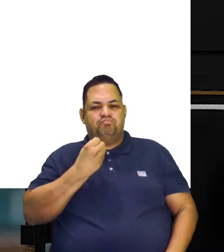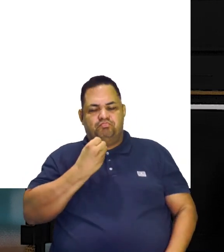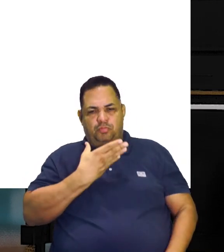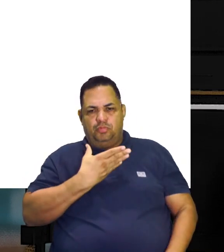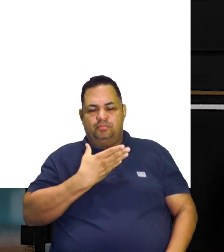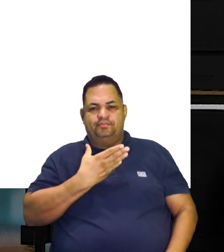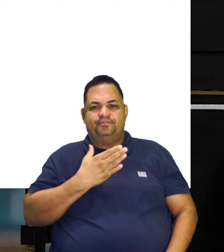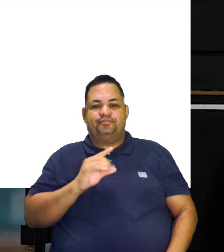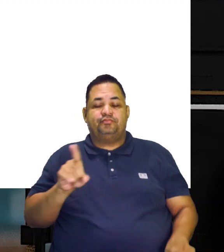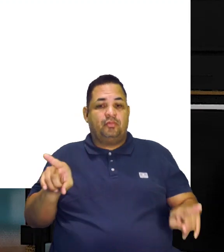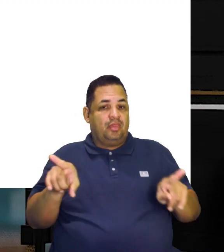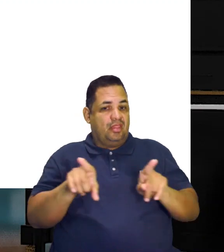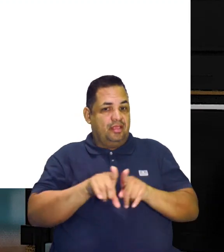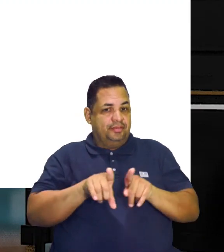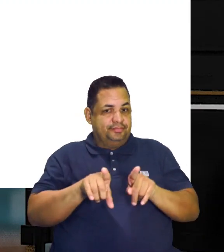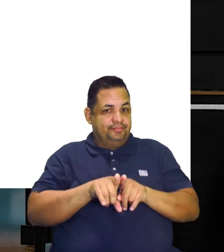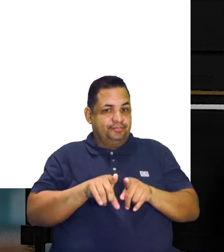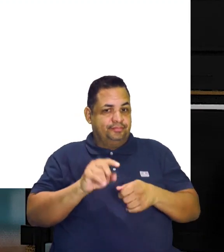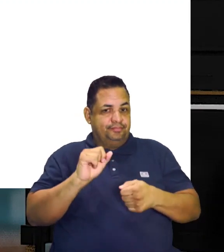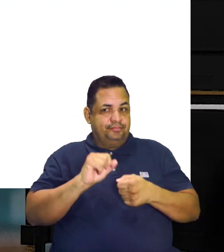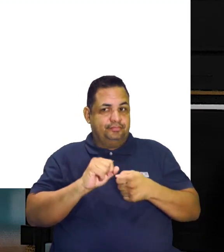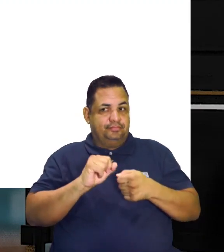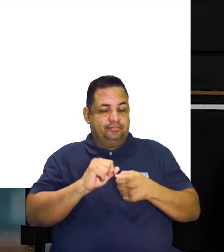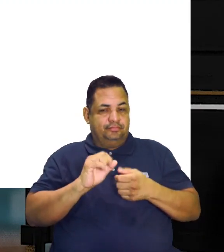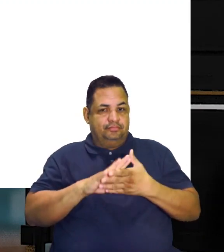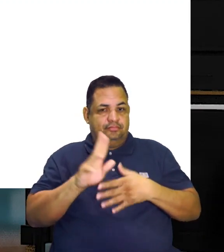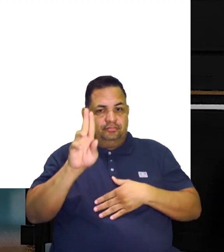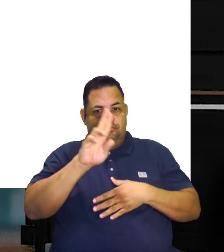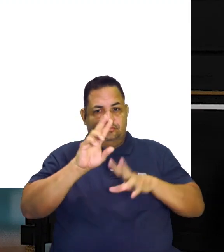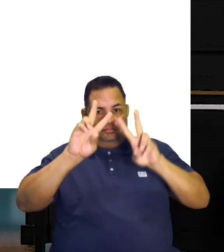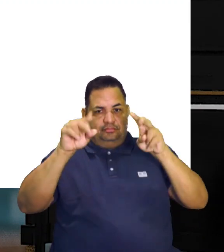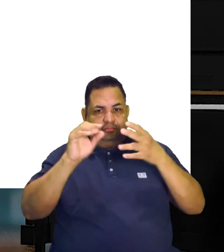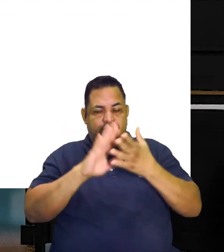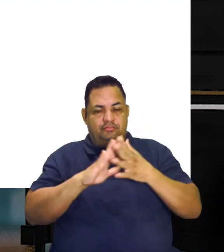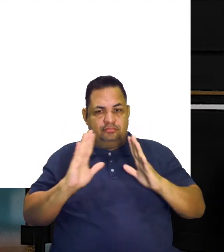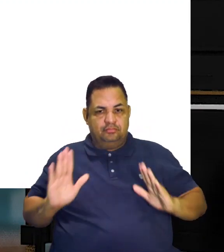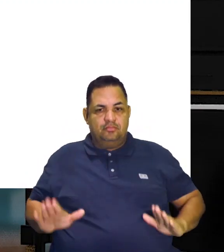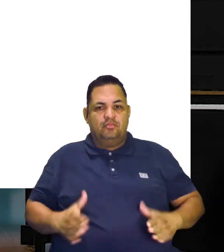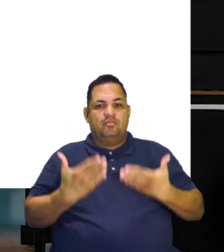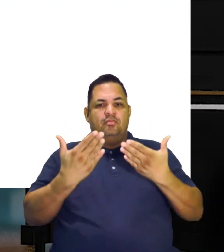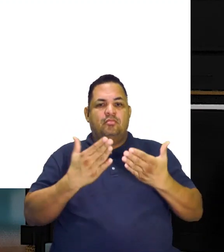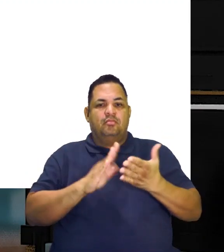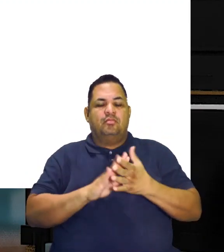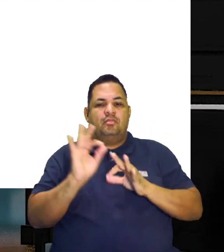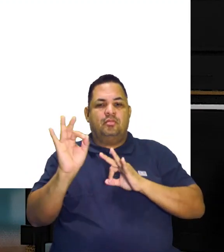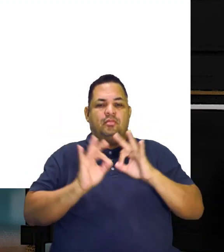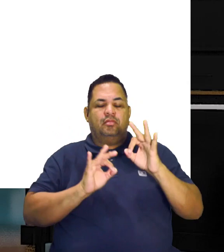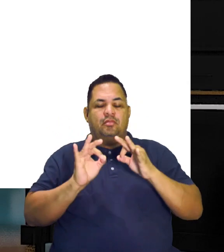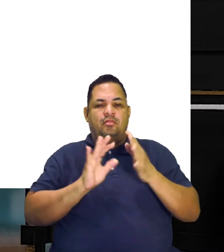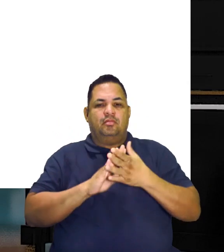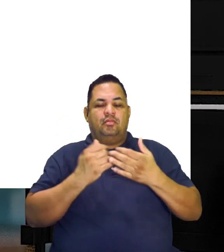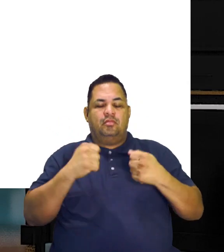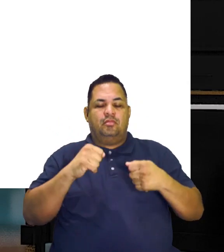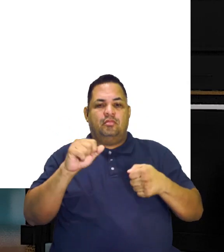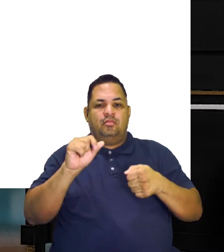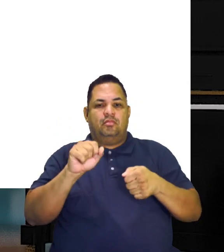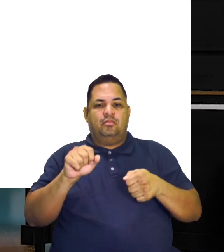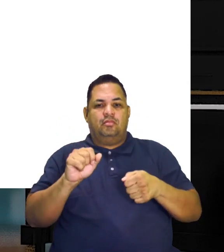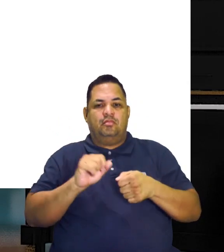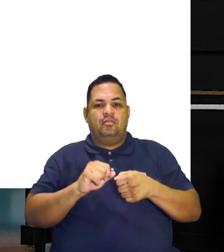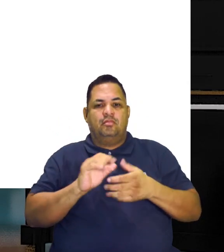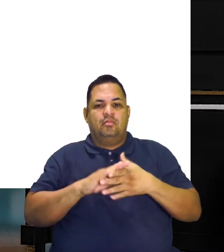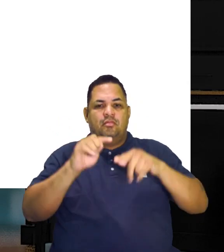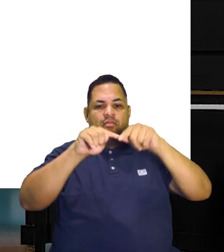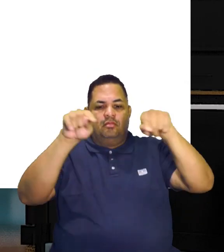vocês podem estar criando também, certo? Diante da temática, daquilo que estimulou vocês a criar algo, vocês podem fazer aí